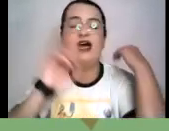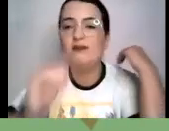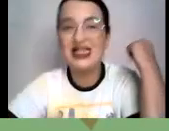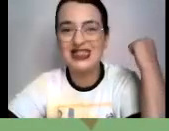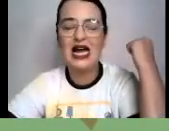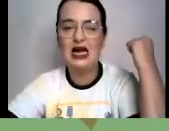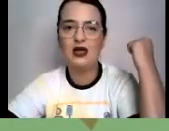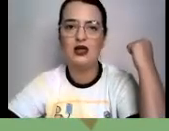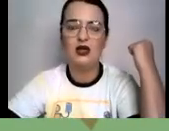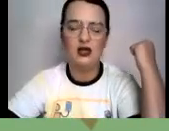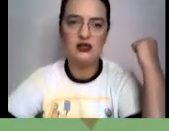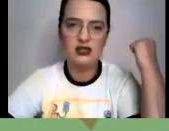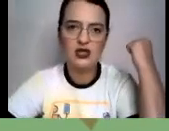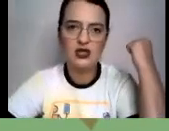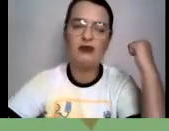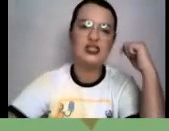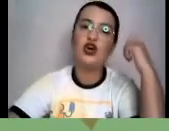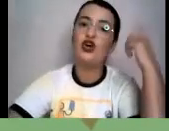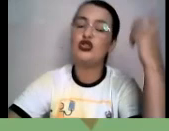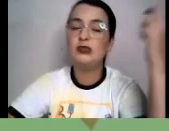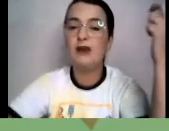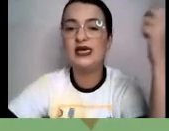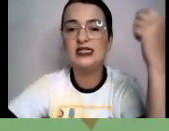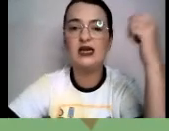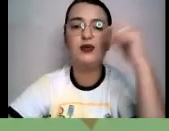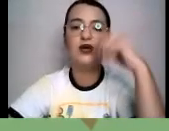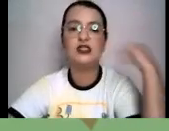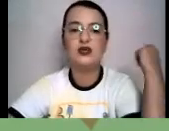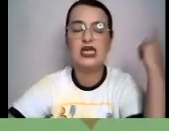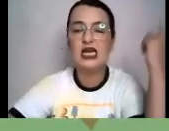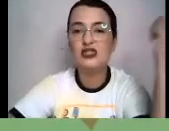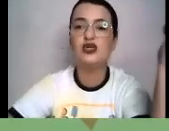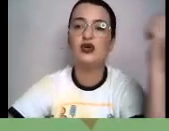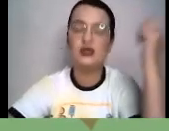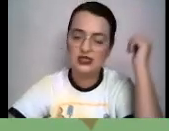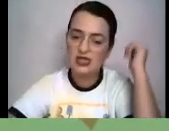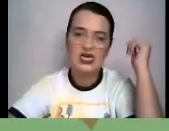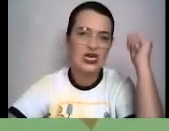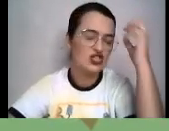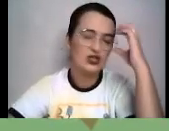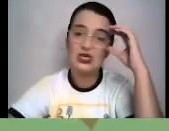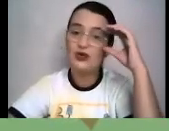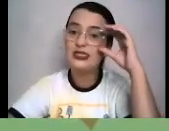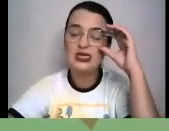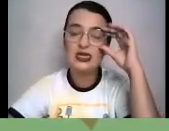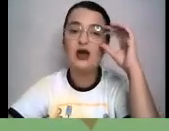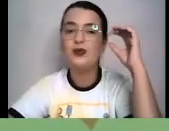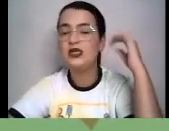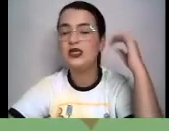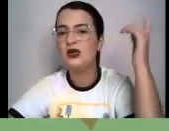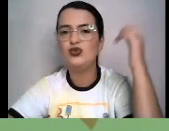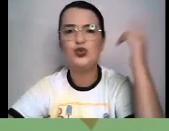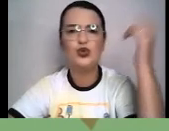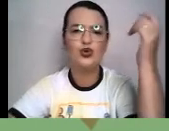não vai matar, certo? Mas em outros países aí, por questões religiosas, questão de não aceitar